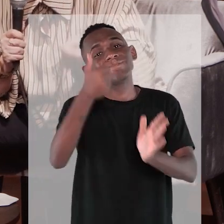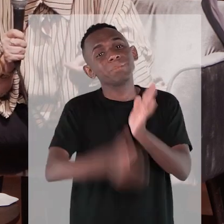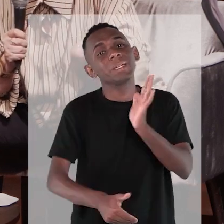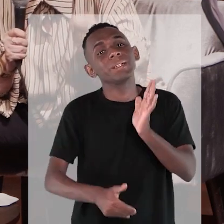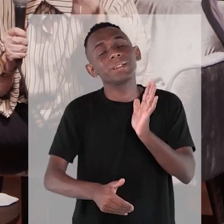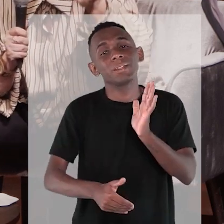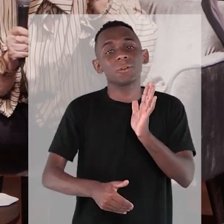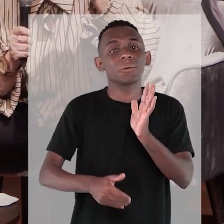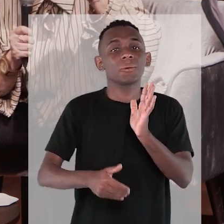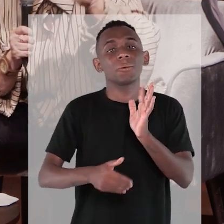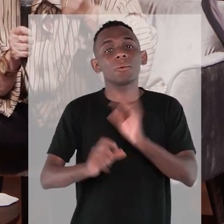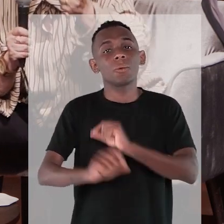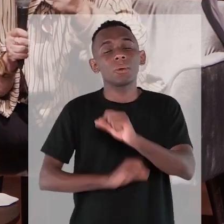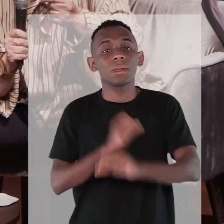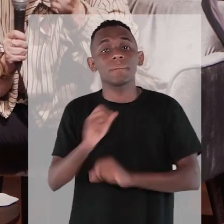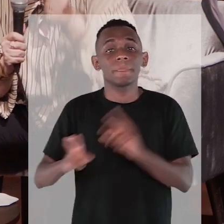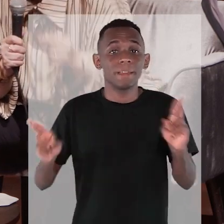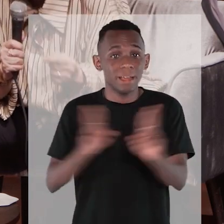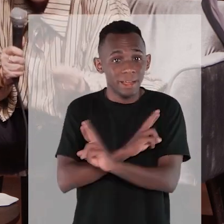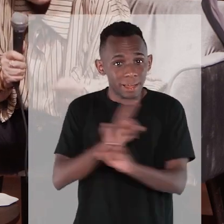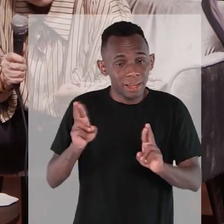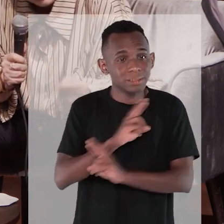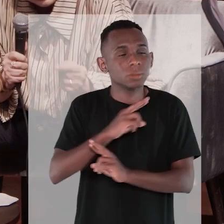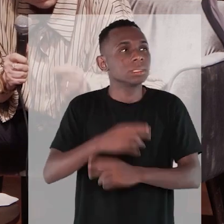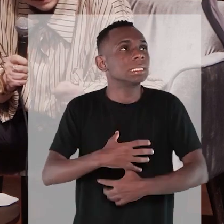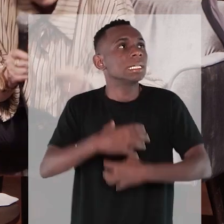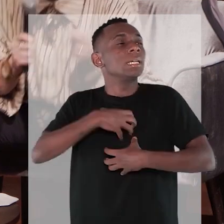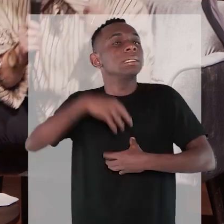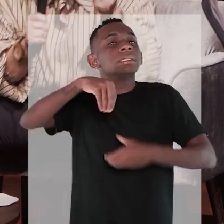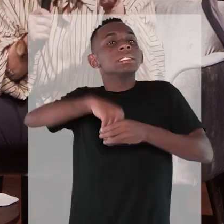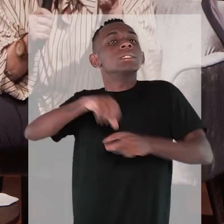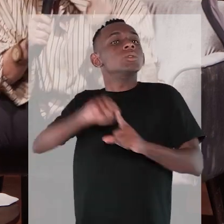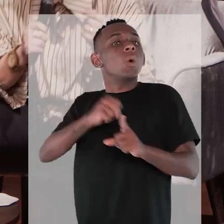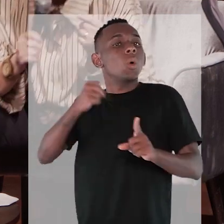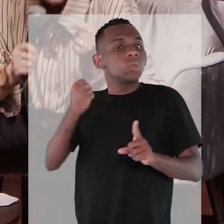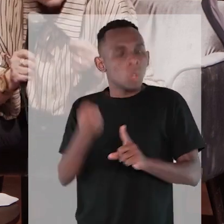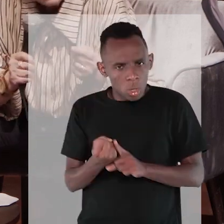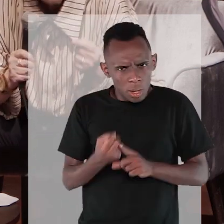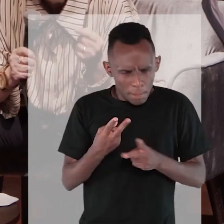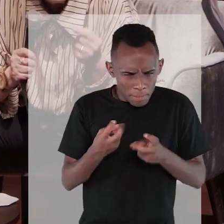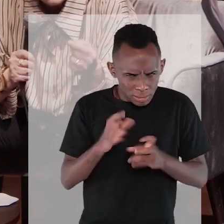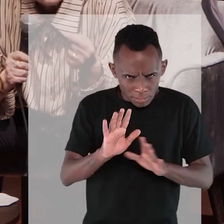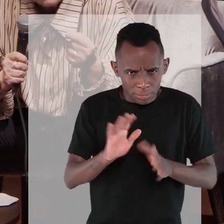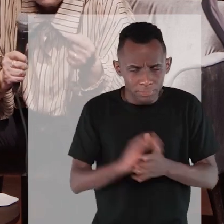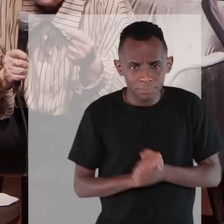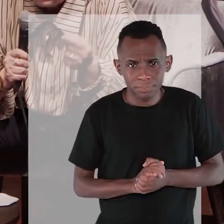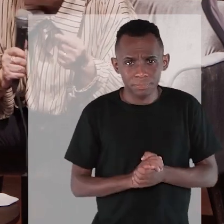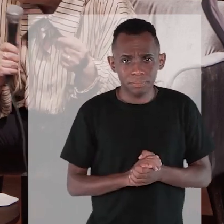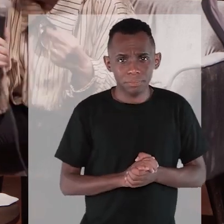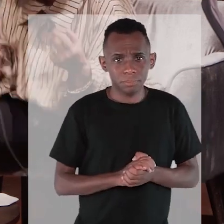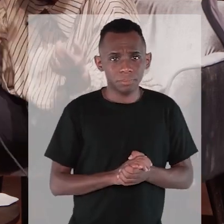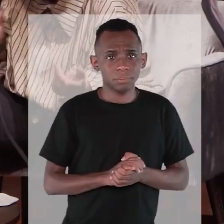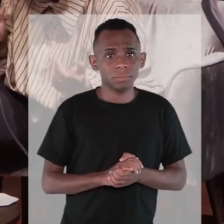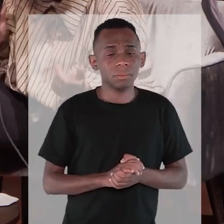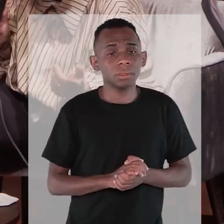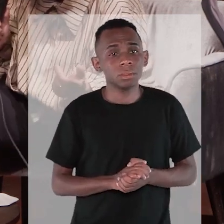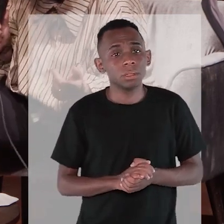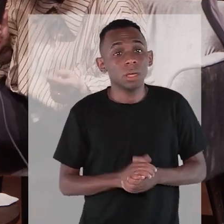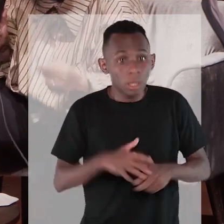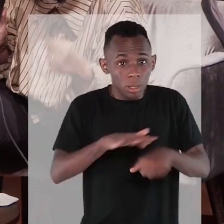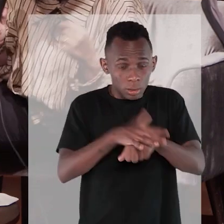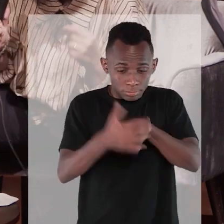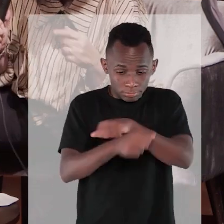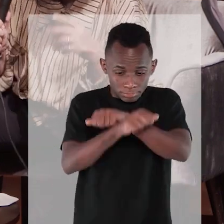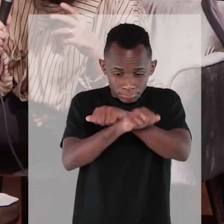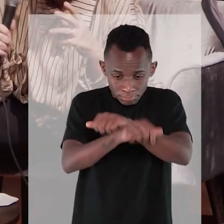os nossos laços de pertencimento social. Repare, e isso traz, a pandemia mostra